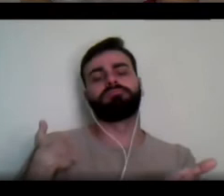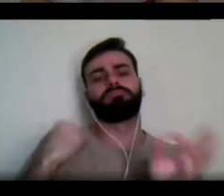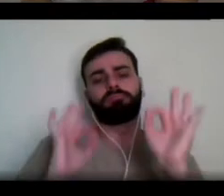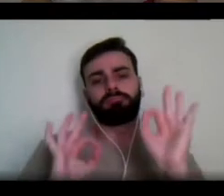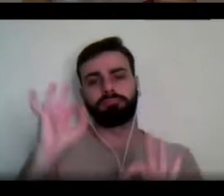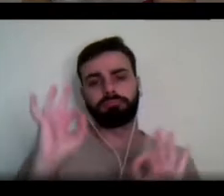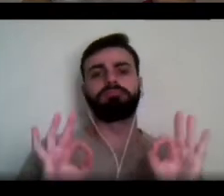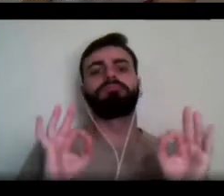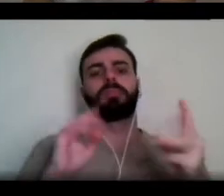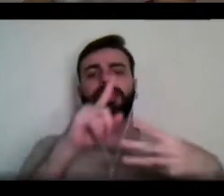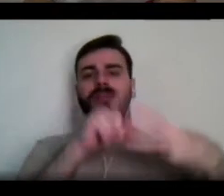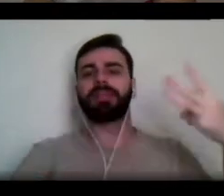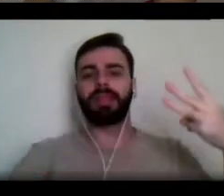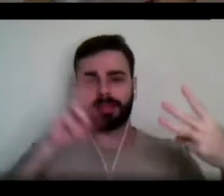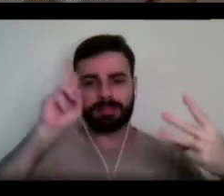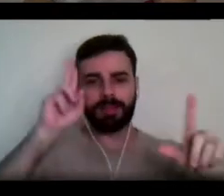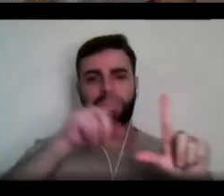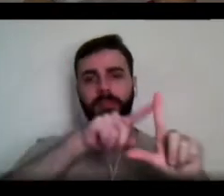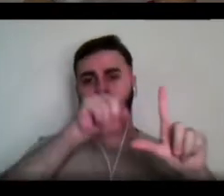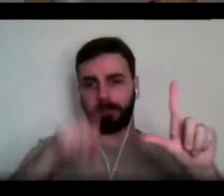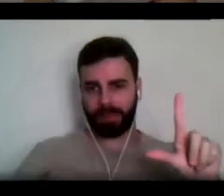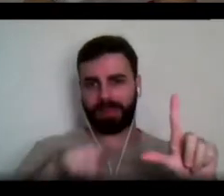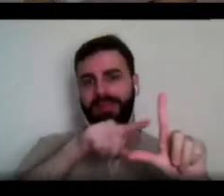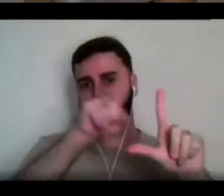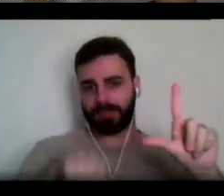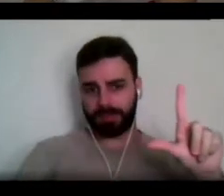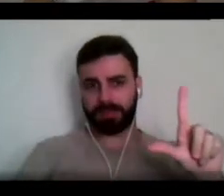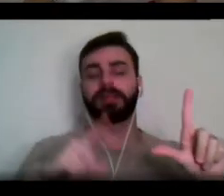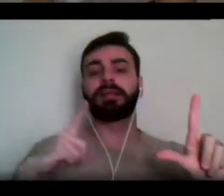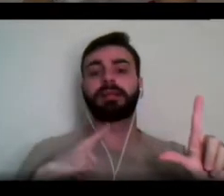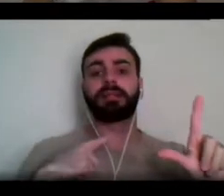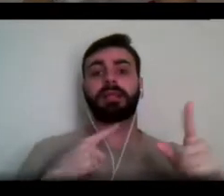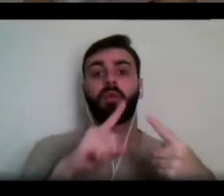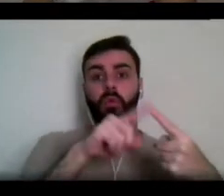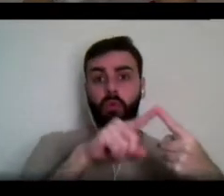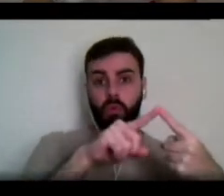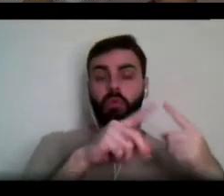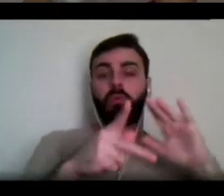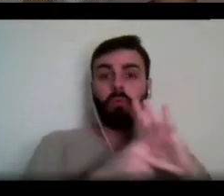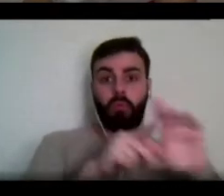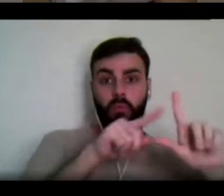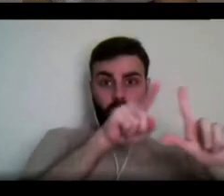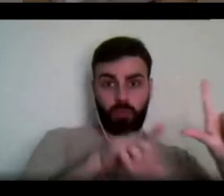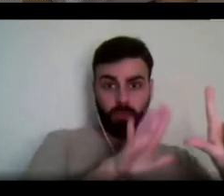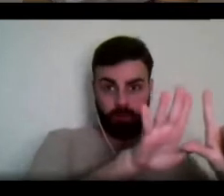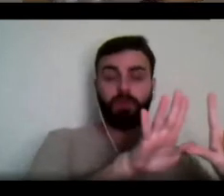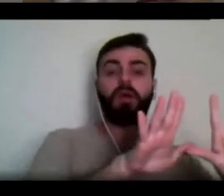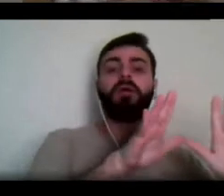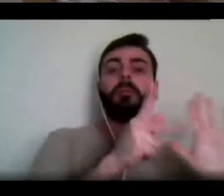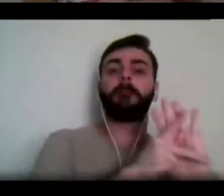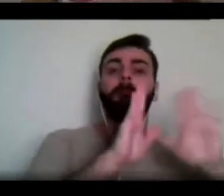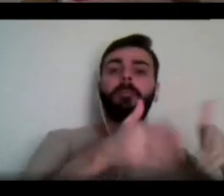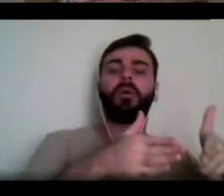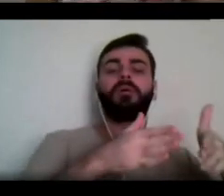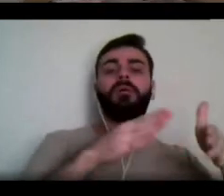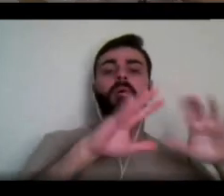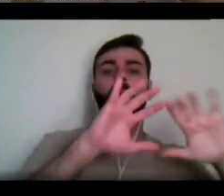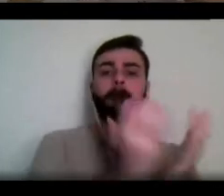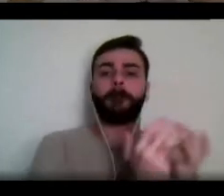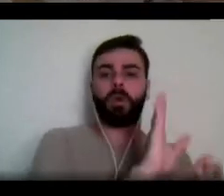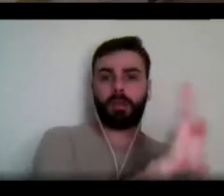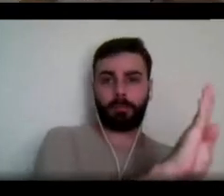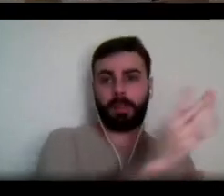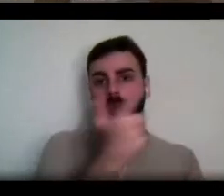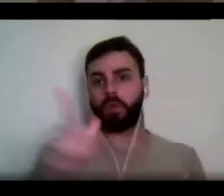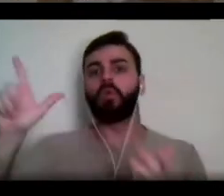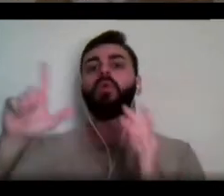né? 1 para a bola B e 2 para a bola A, para saber quais das duas velocidades é a que eu estou procurando.